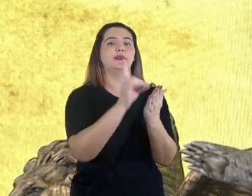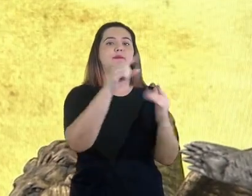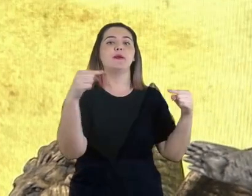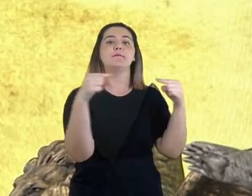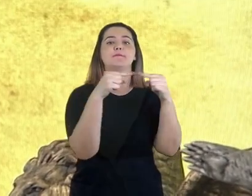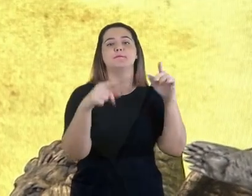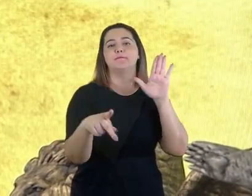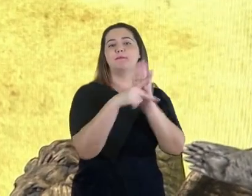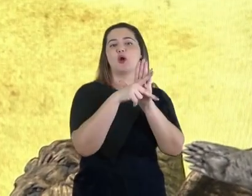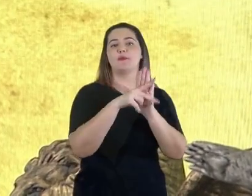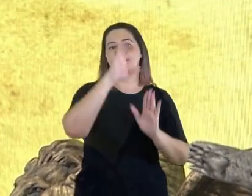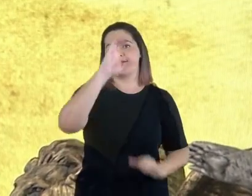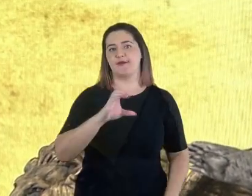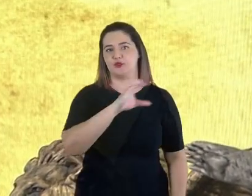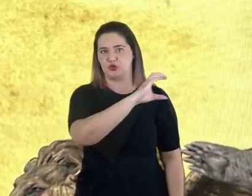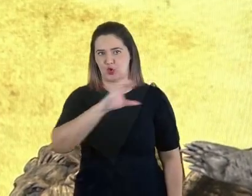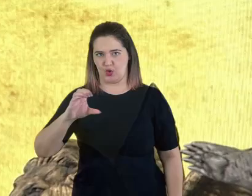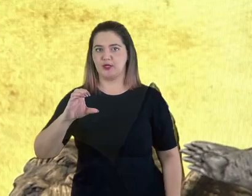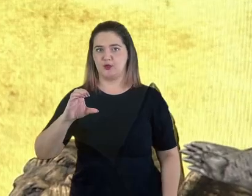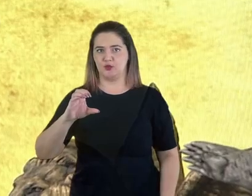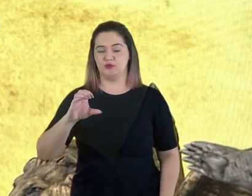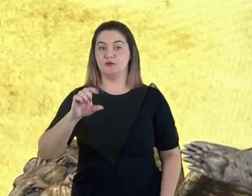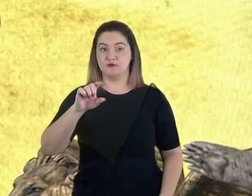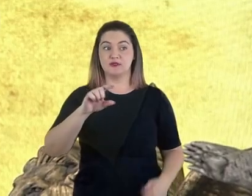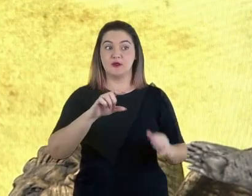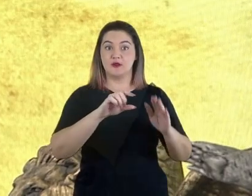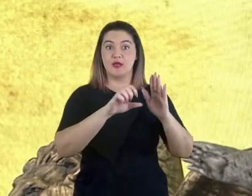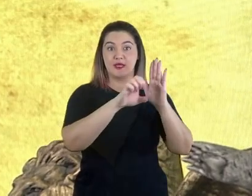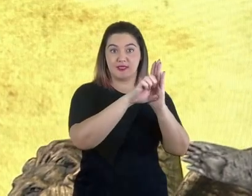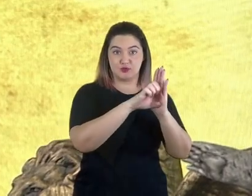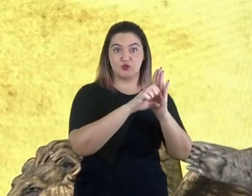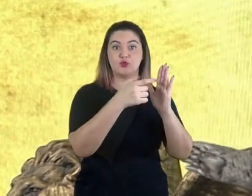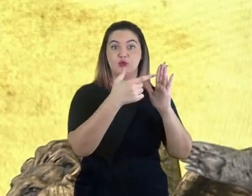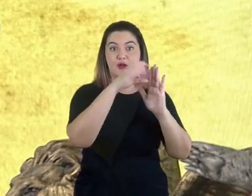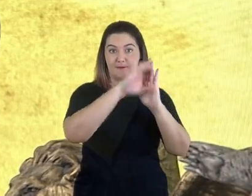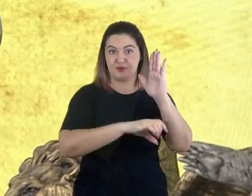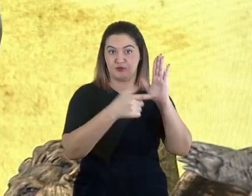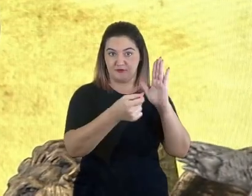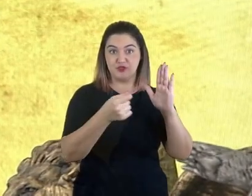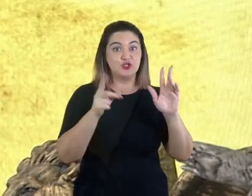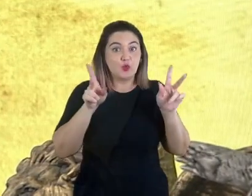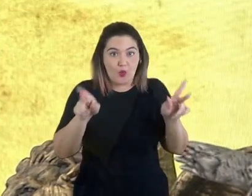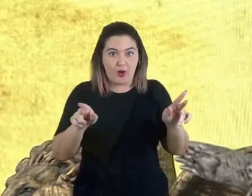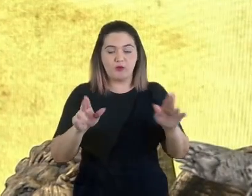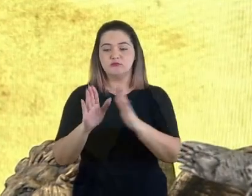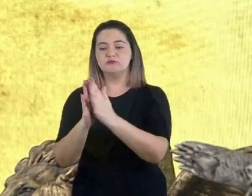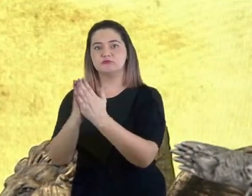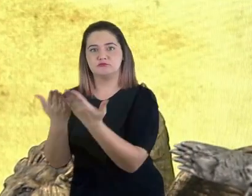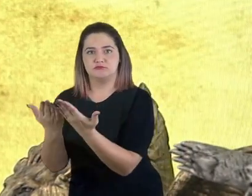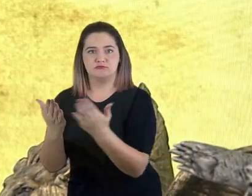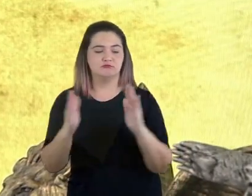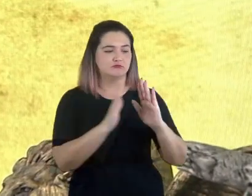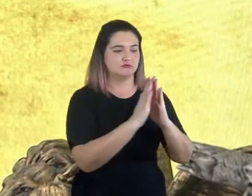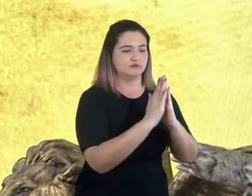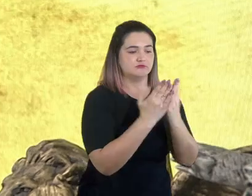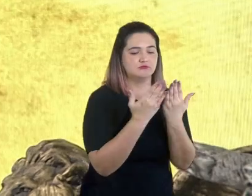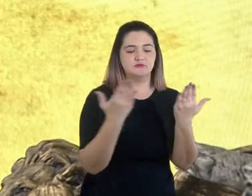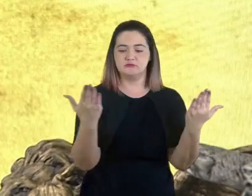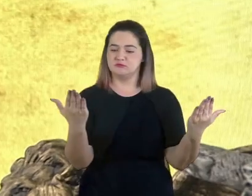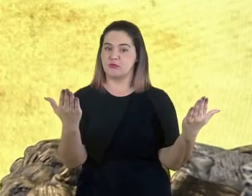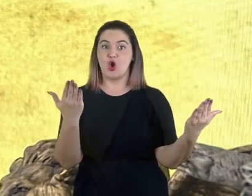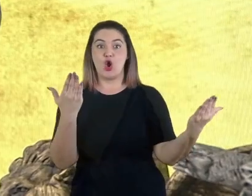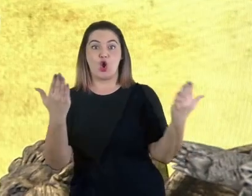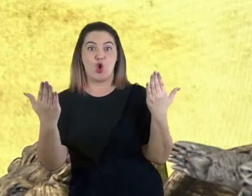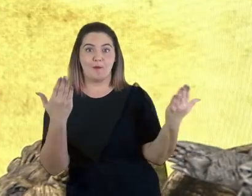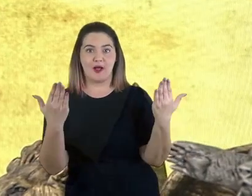10 mandamentos da lei de Deus. Aí, com o Catecismo numa mão e a Bíblia na outra, compare a diferença. Talvez,